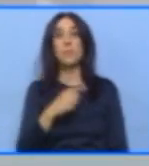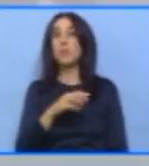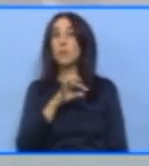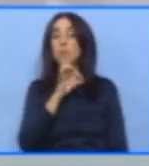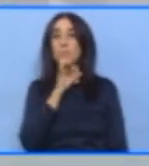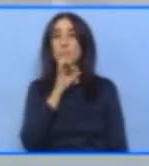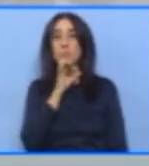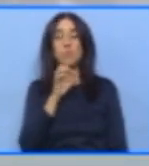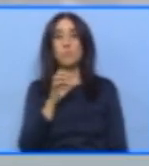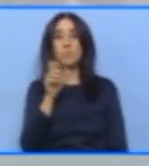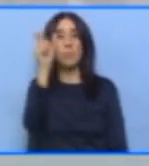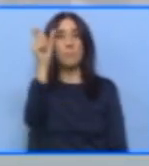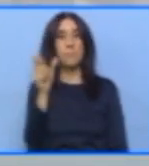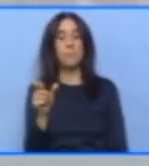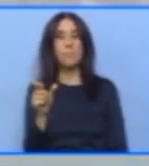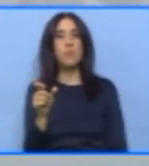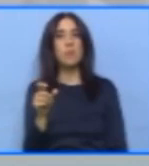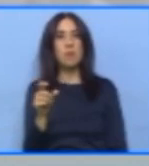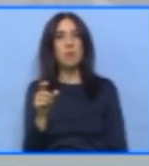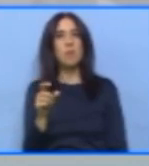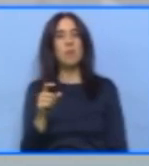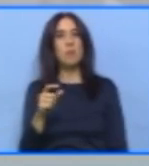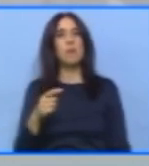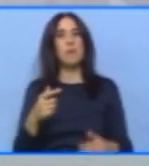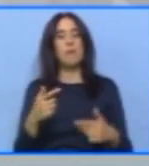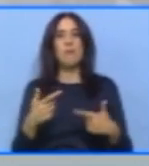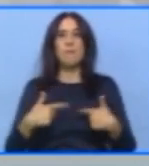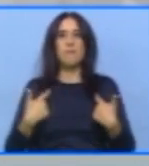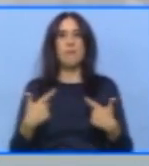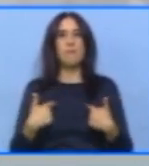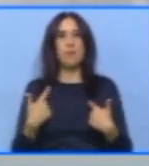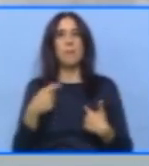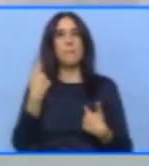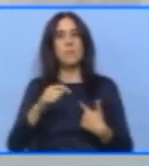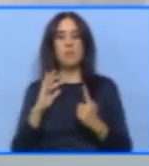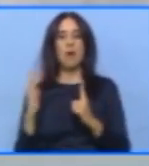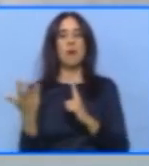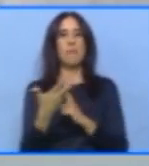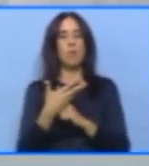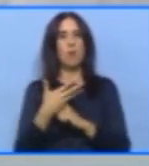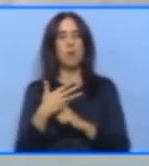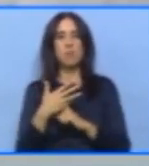bispo não conseguia romper a resistência que se tinha montado à volta do presidente.